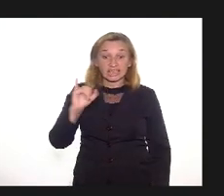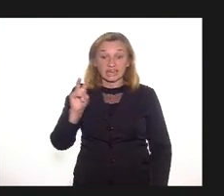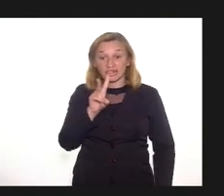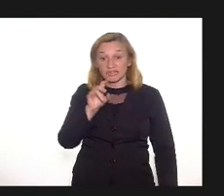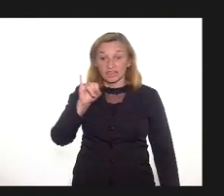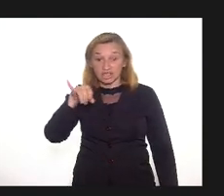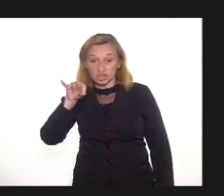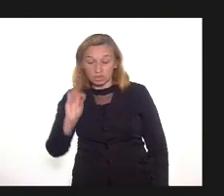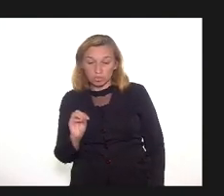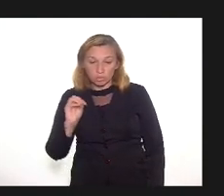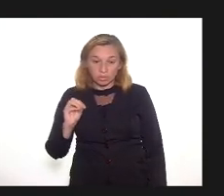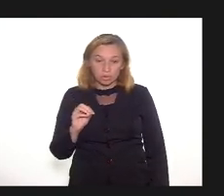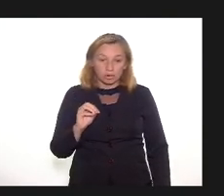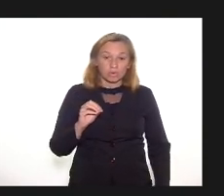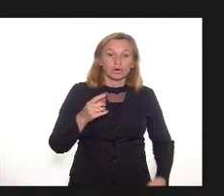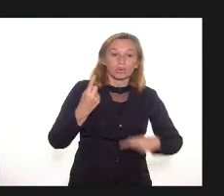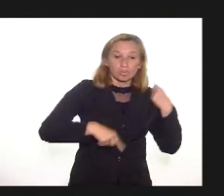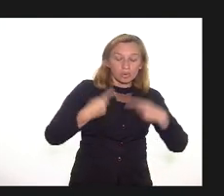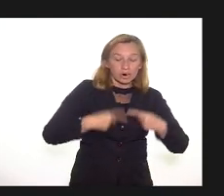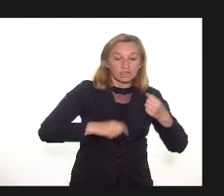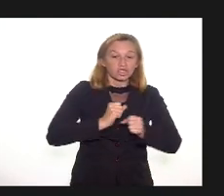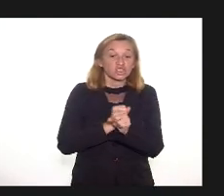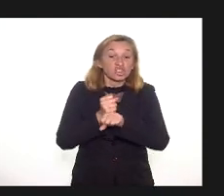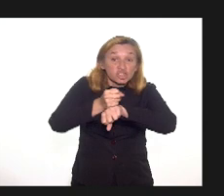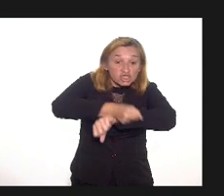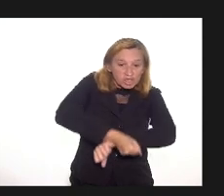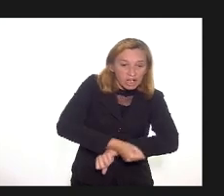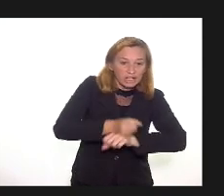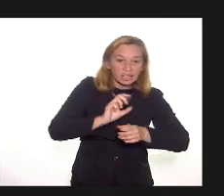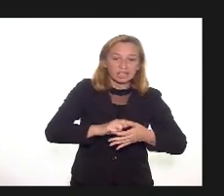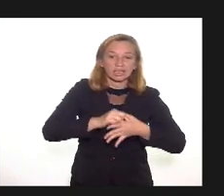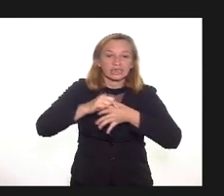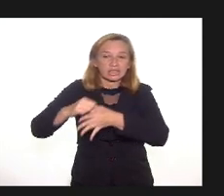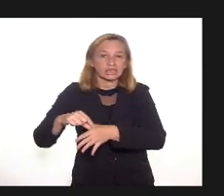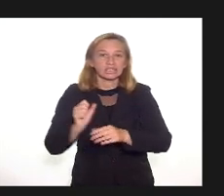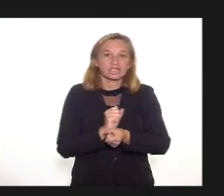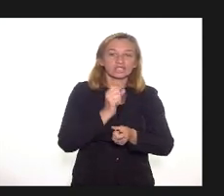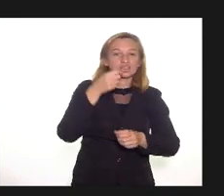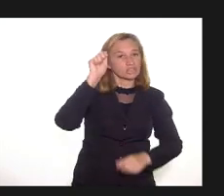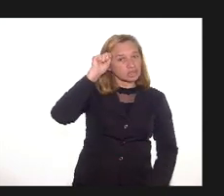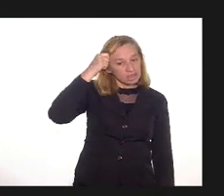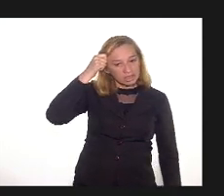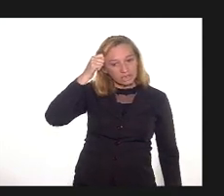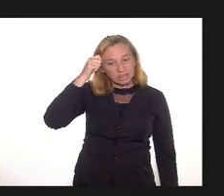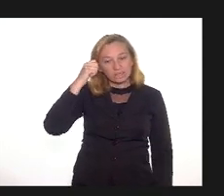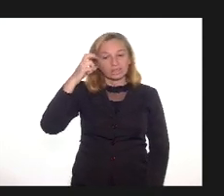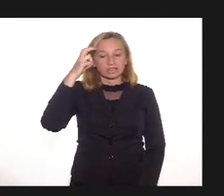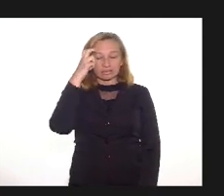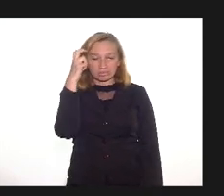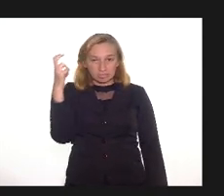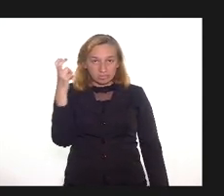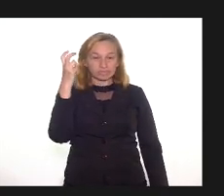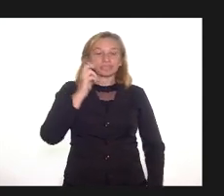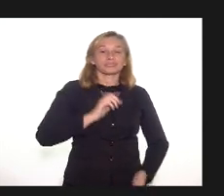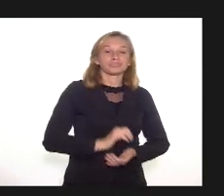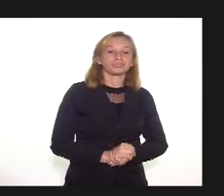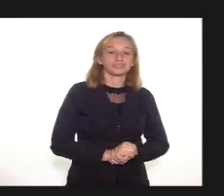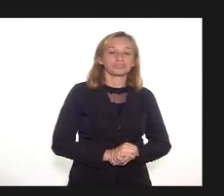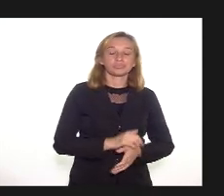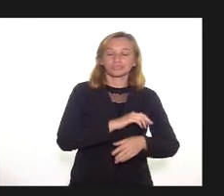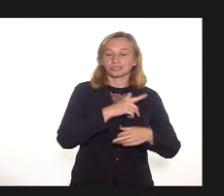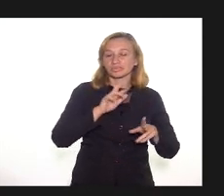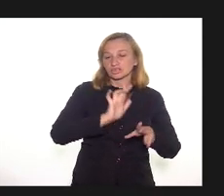de escravos de líderes negros de intelectuais de